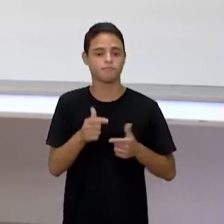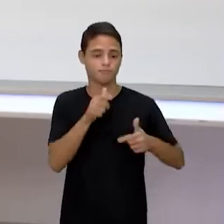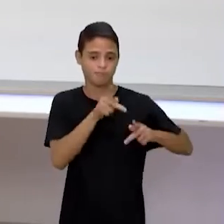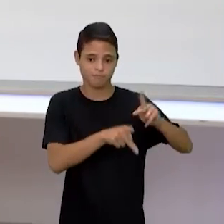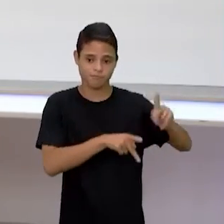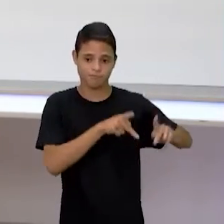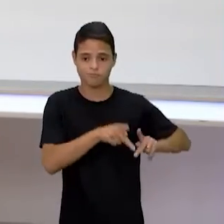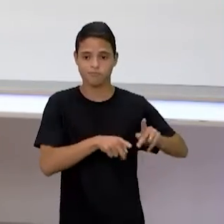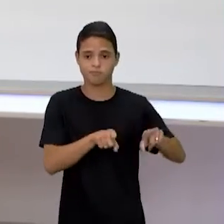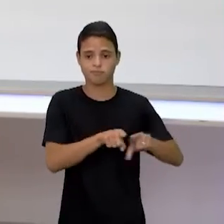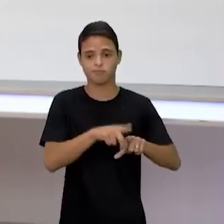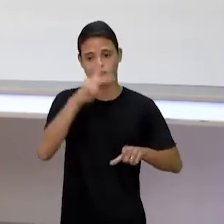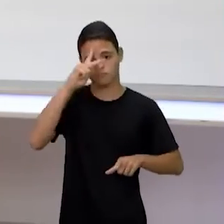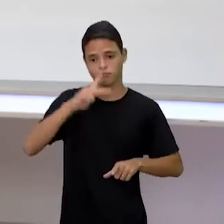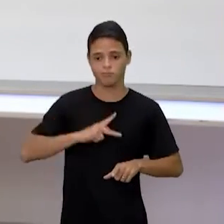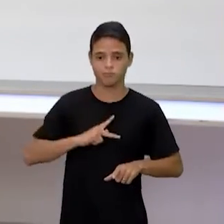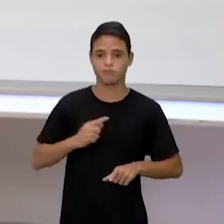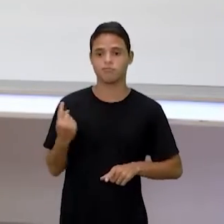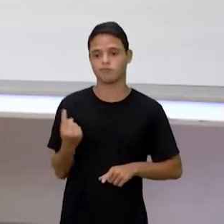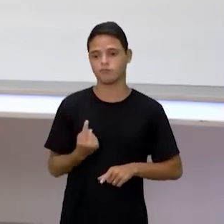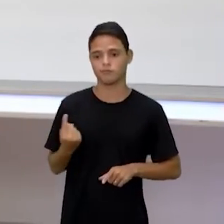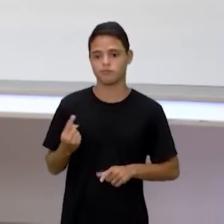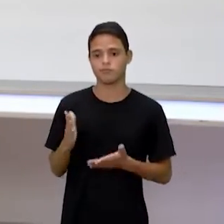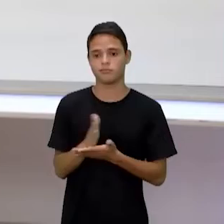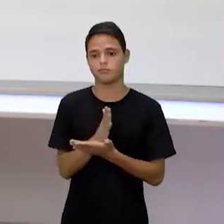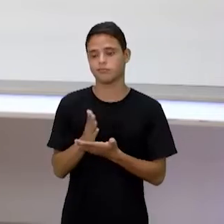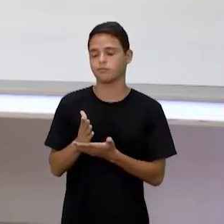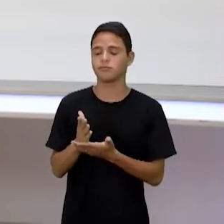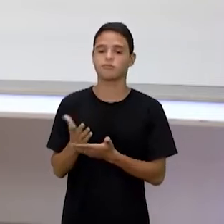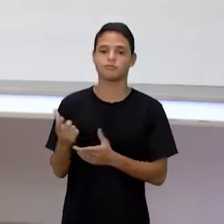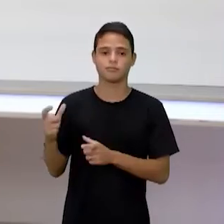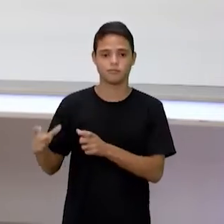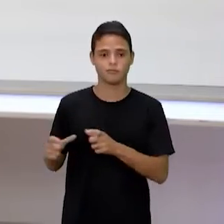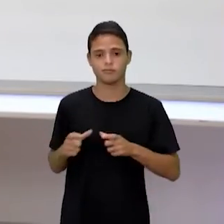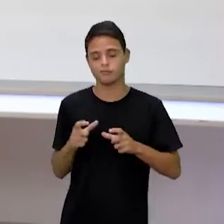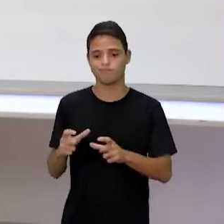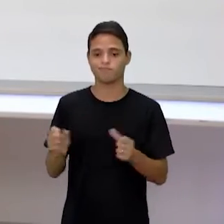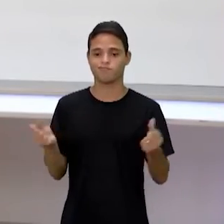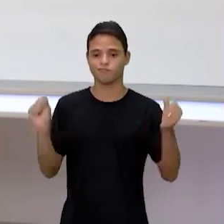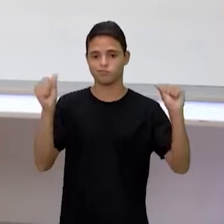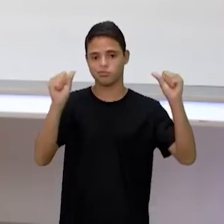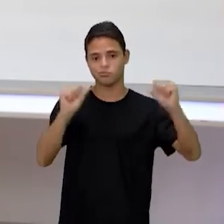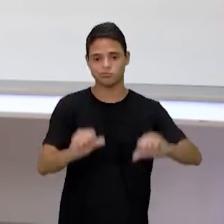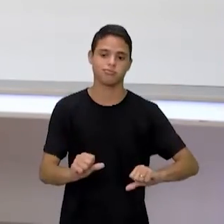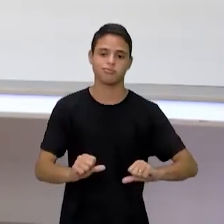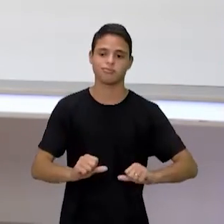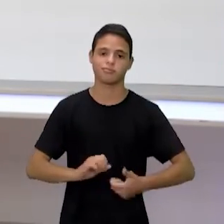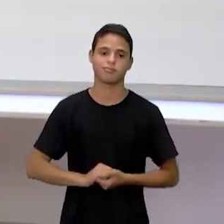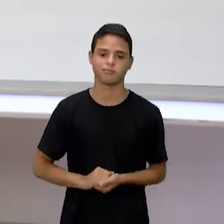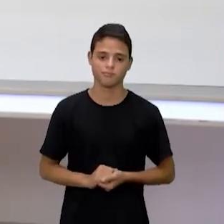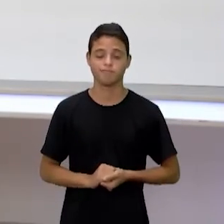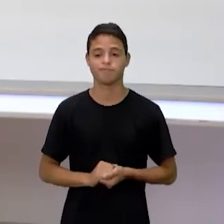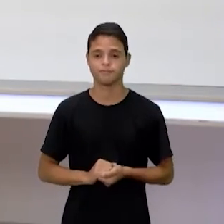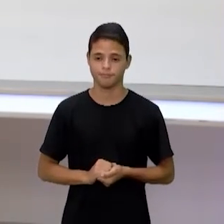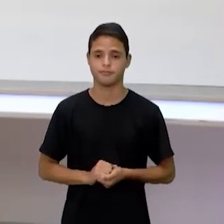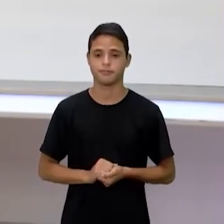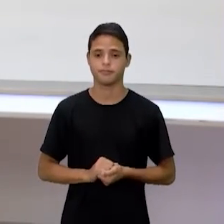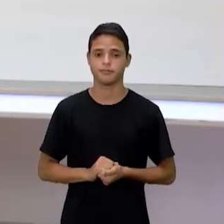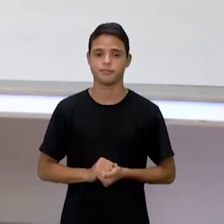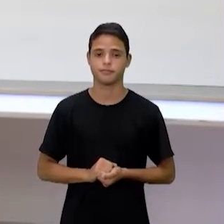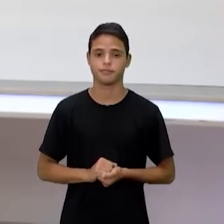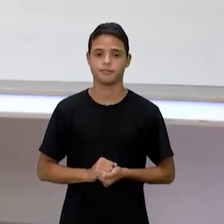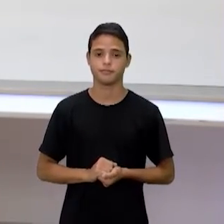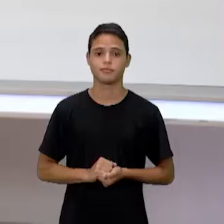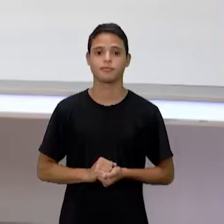e privados, né, em algumas vezes, né, degradados, tá ok? Olha só. Então, gente,